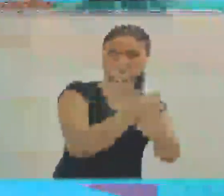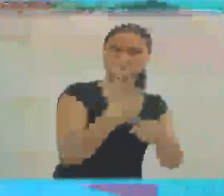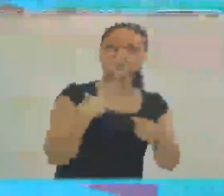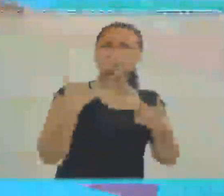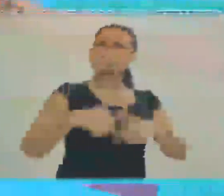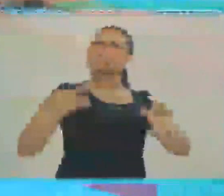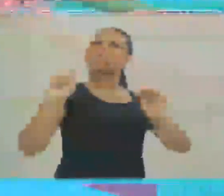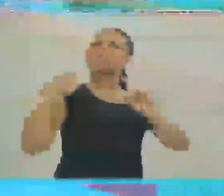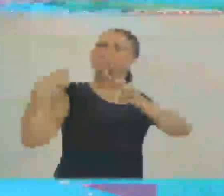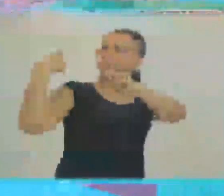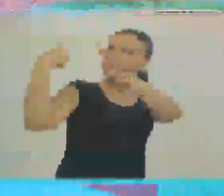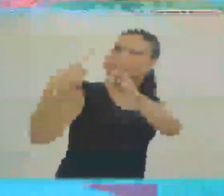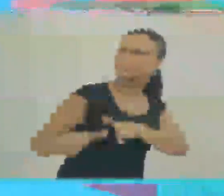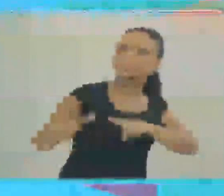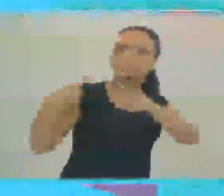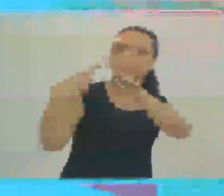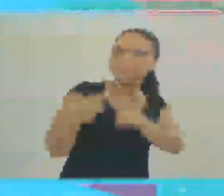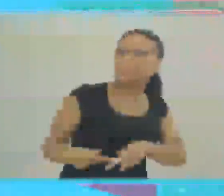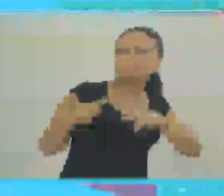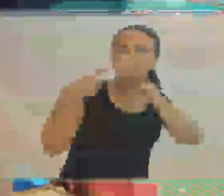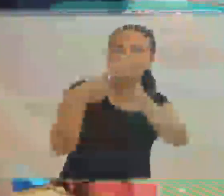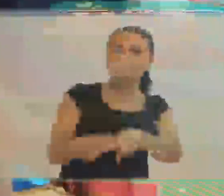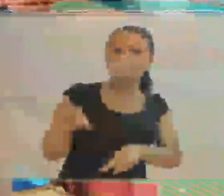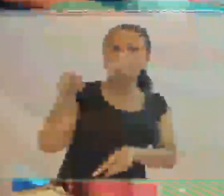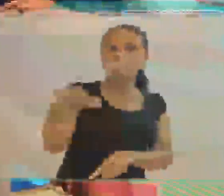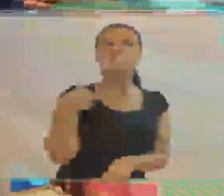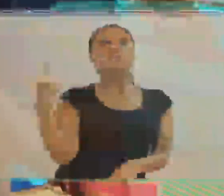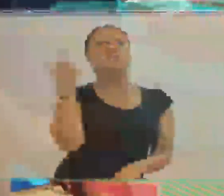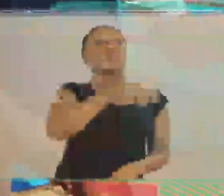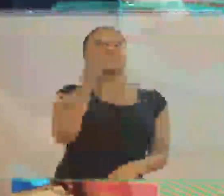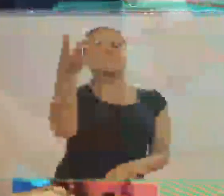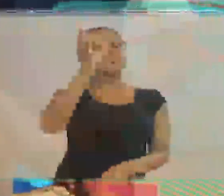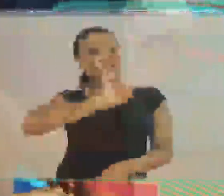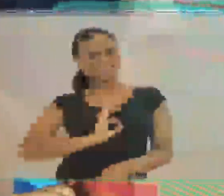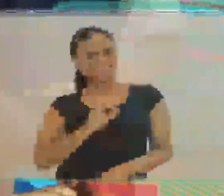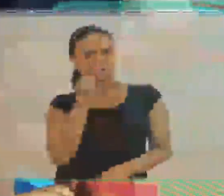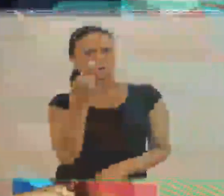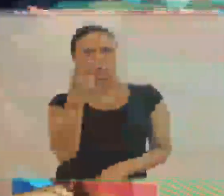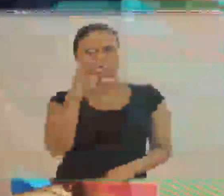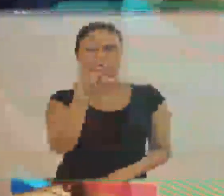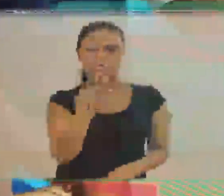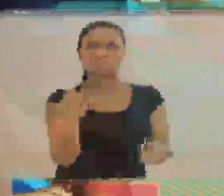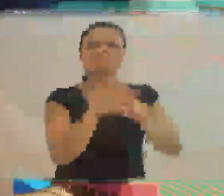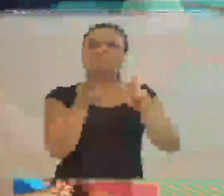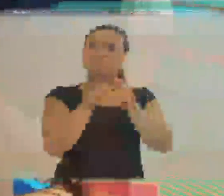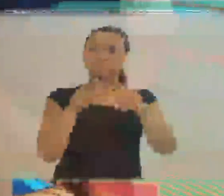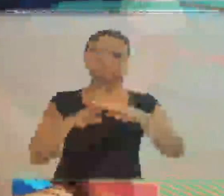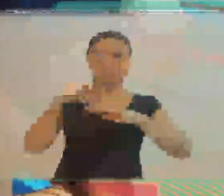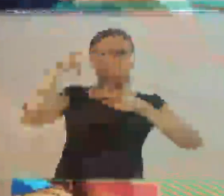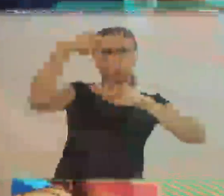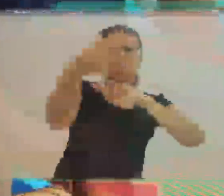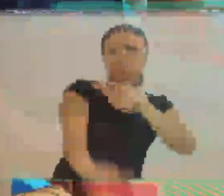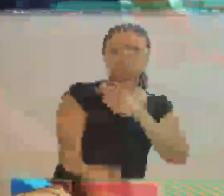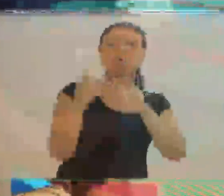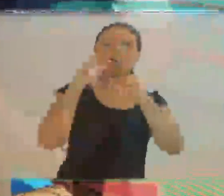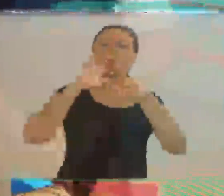primeiro campeonato nacional. Naquele ano, consegui 3 medalhas de ouro. E aí foi um salto